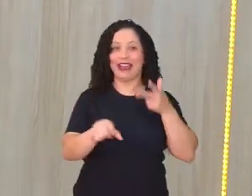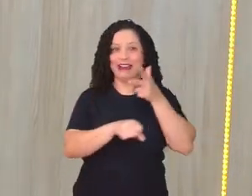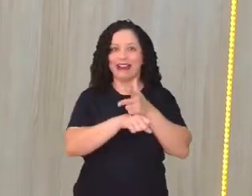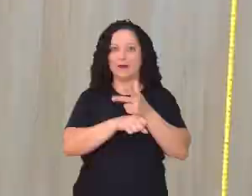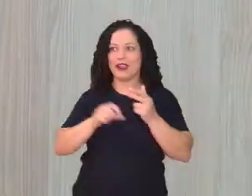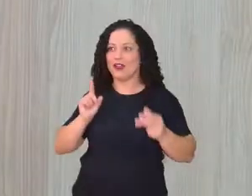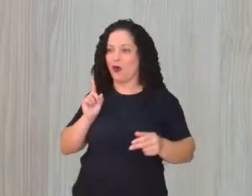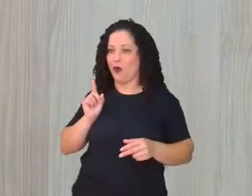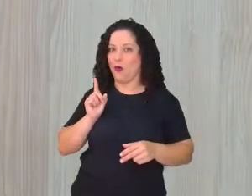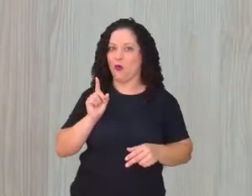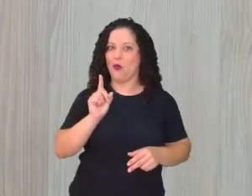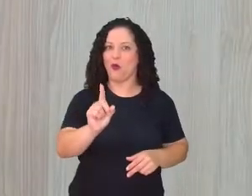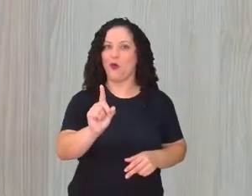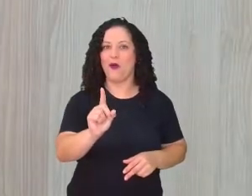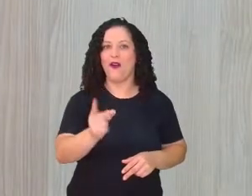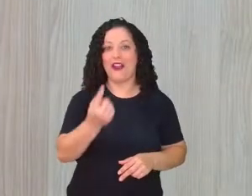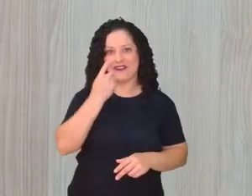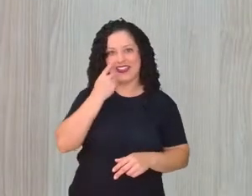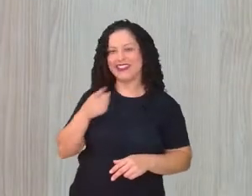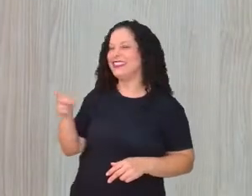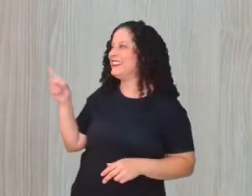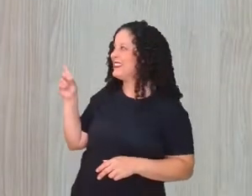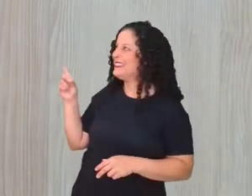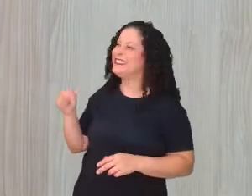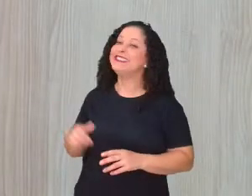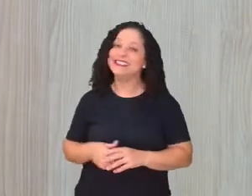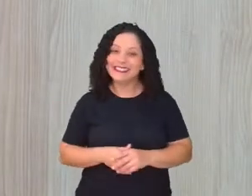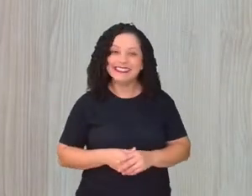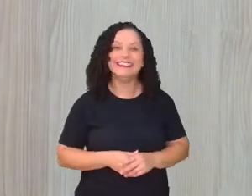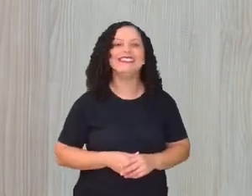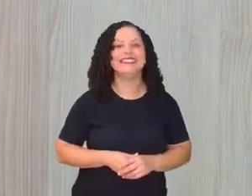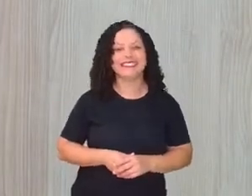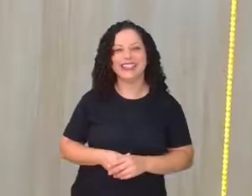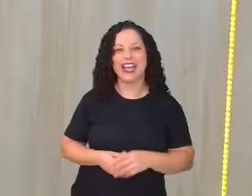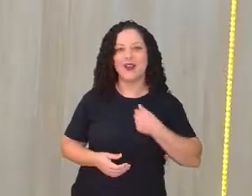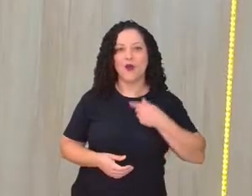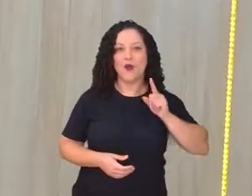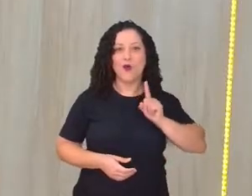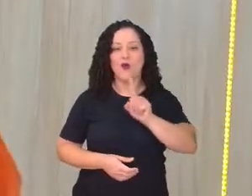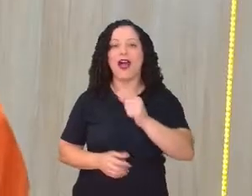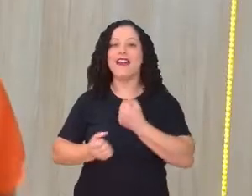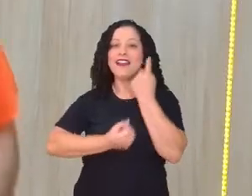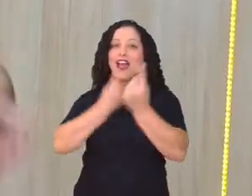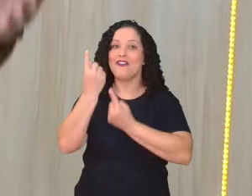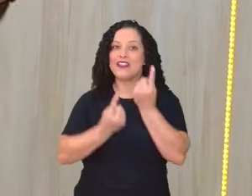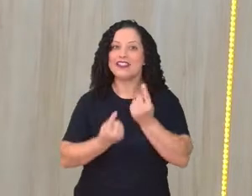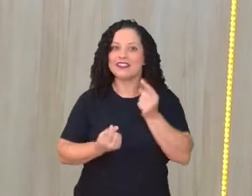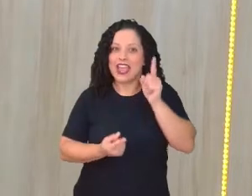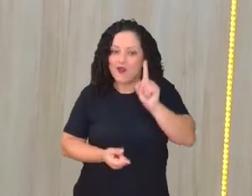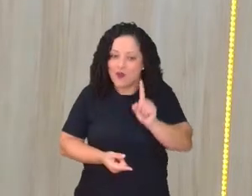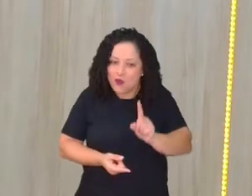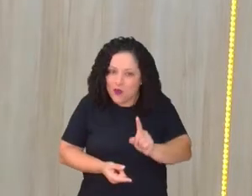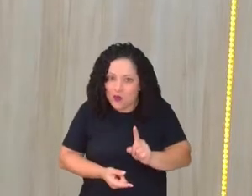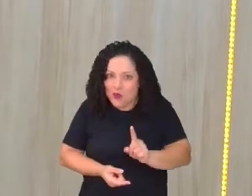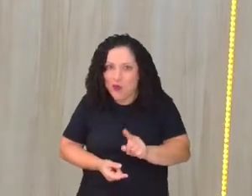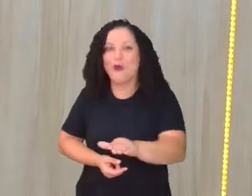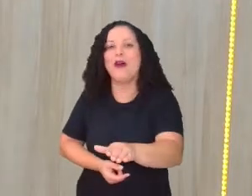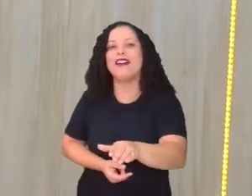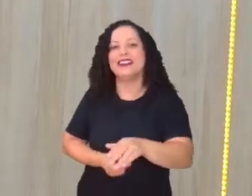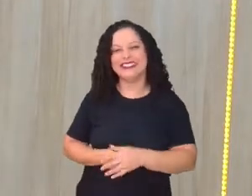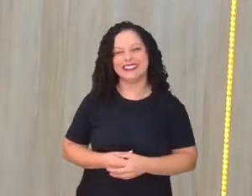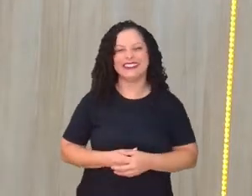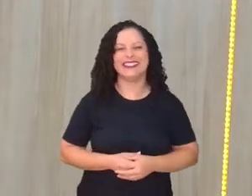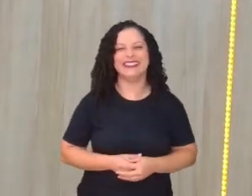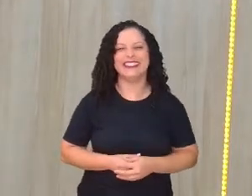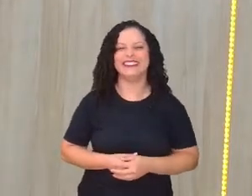a câmera aqui, a câmera aqui. Olha a câmera Olha, aqui, tá ó. vendo? Então, às vezes a gente se abaixa e vai e passa. Mas